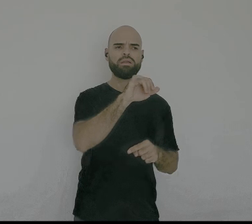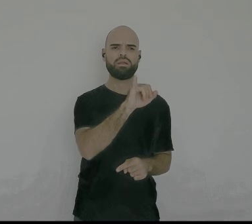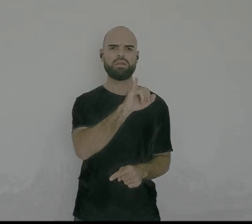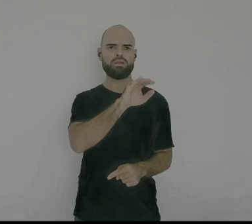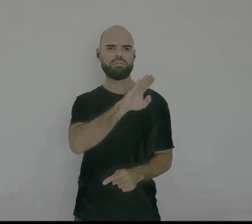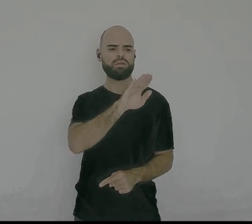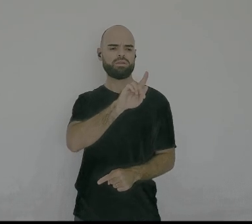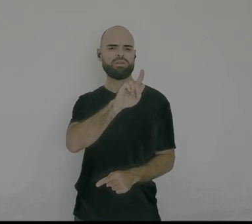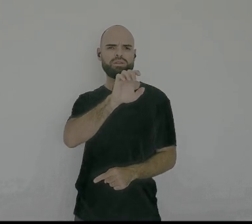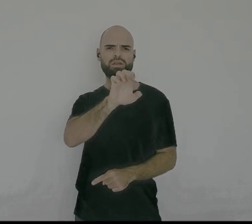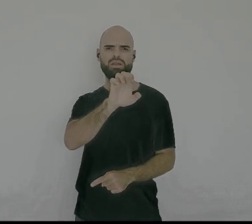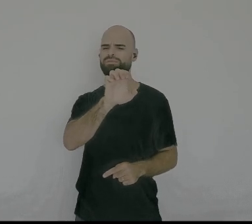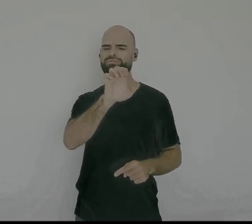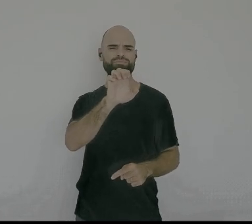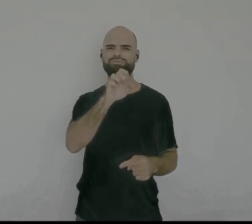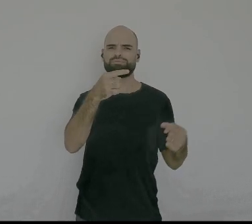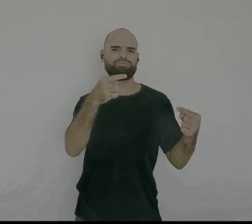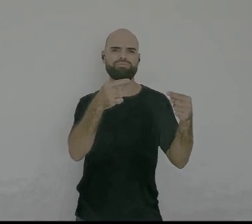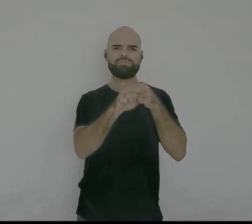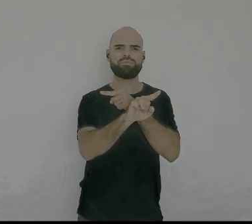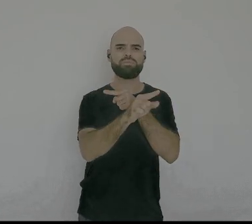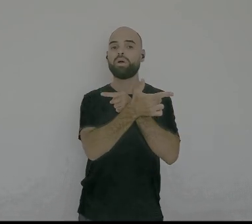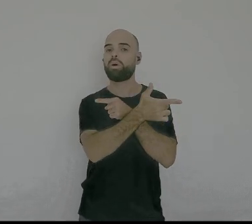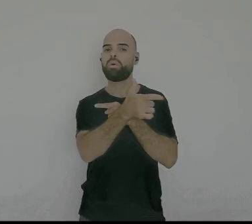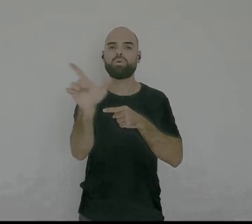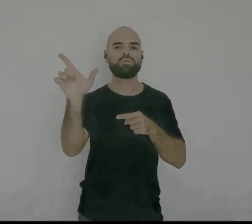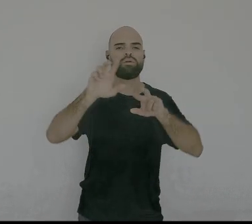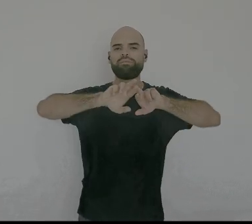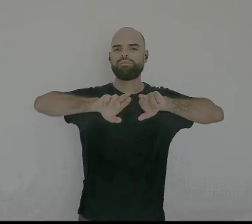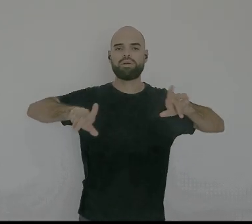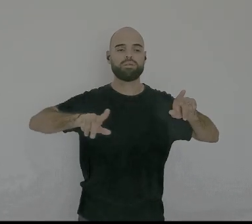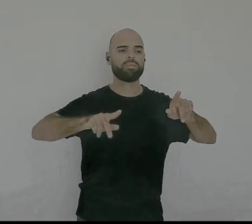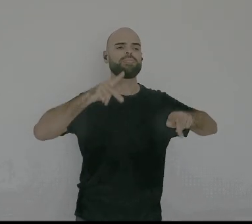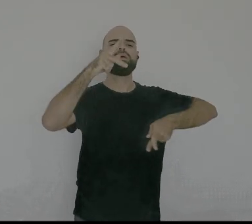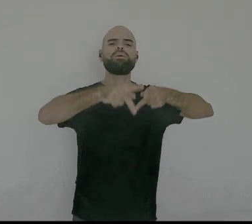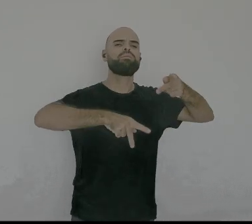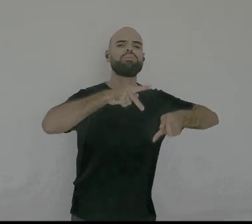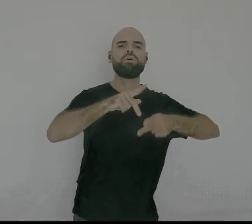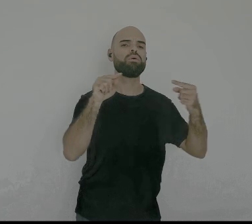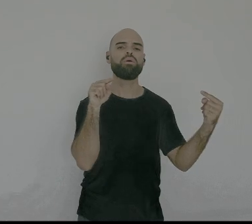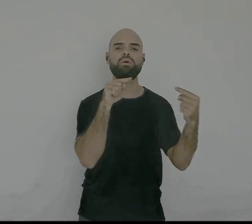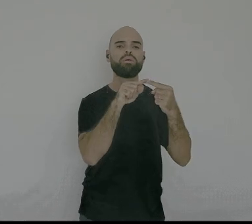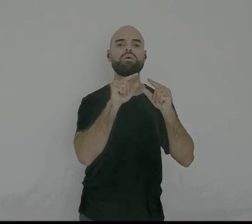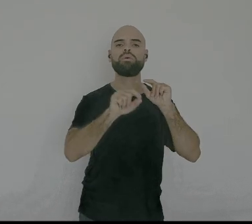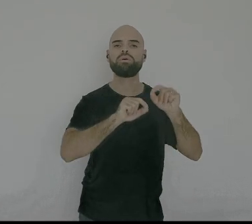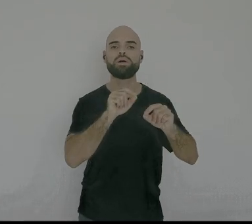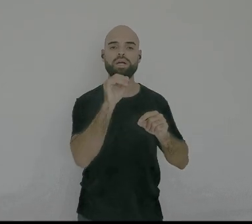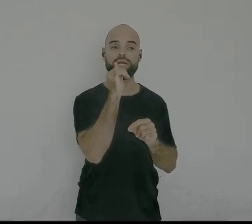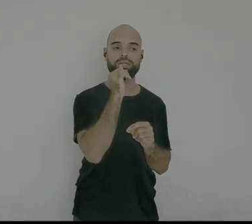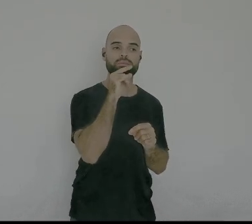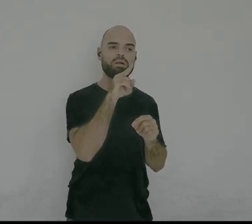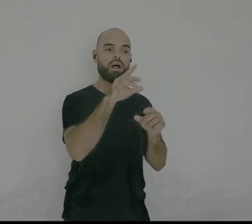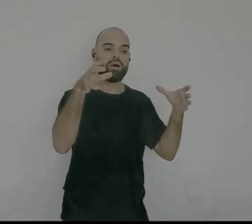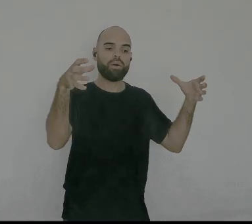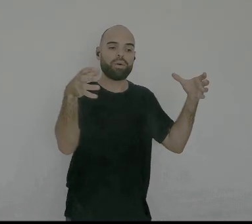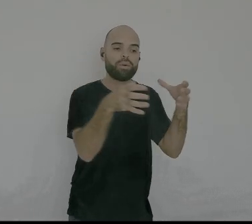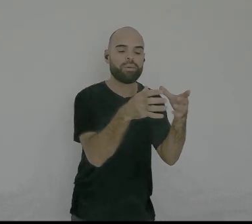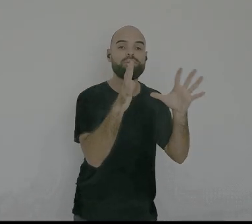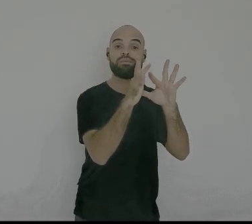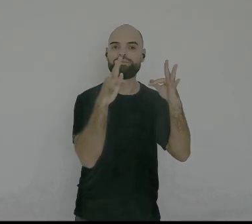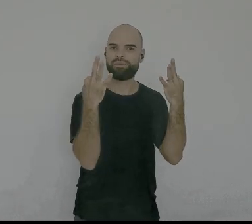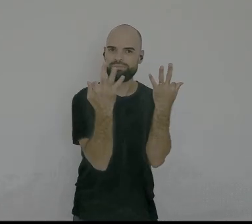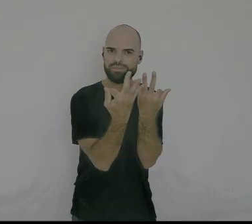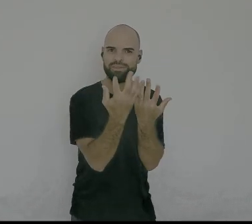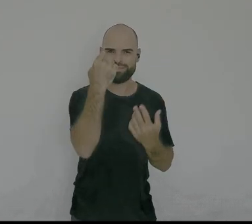é o mero somatório de indivíduos que a compõem. É uma população organizada socialmente em famílias, por isso